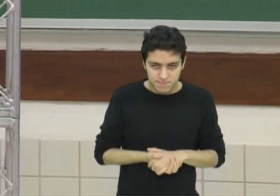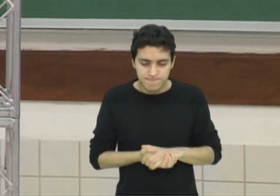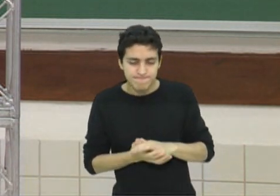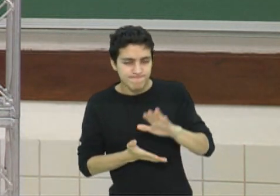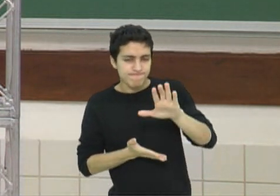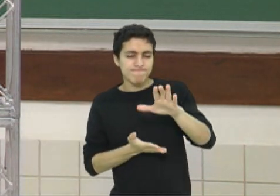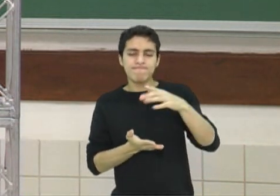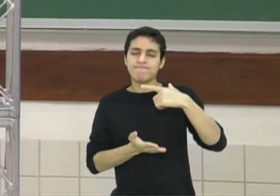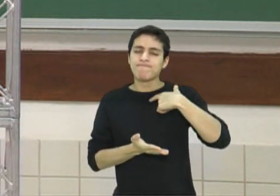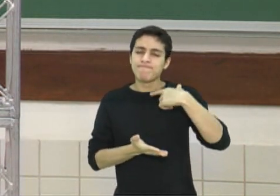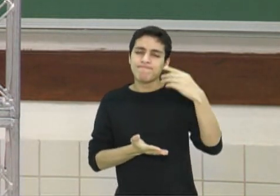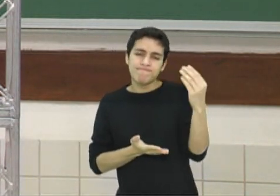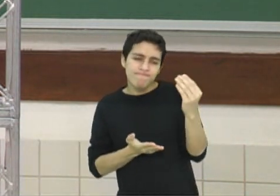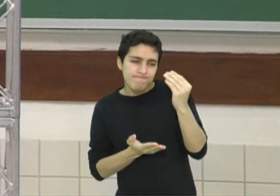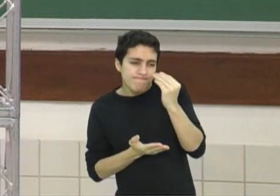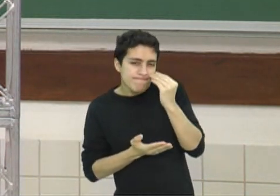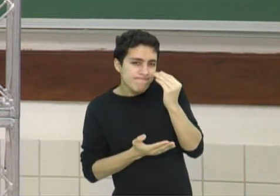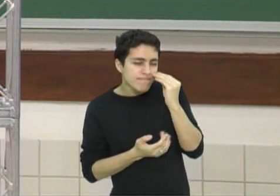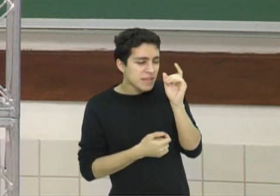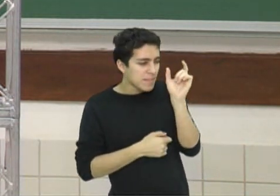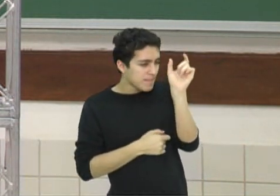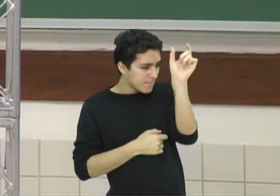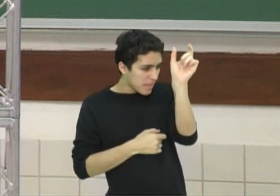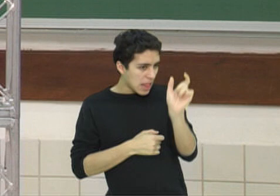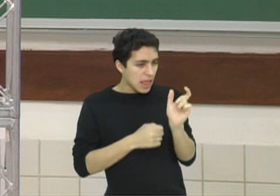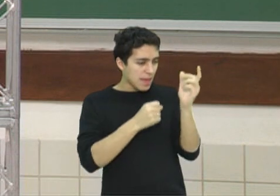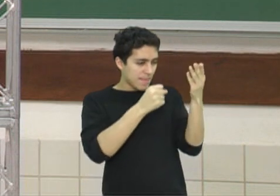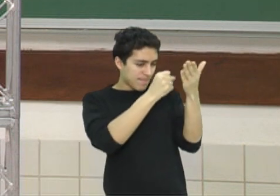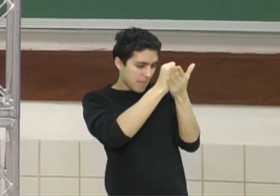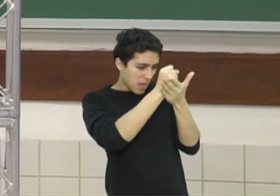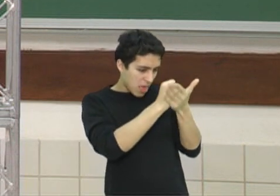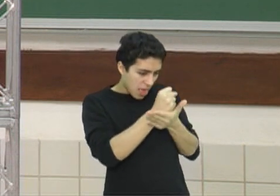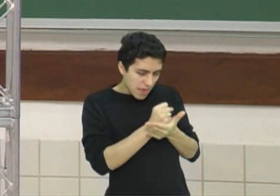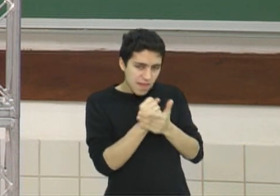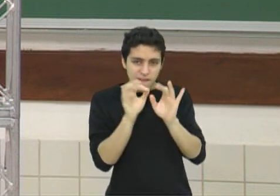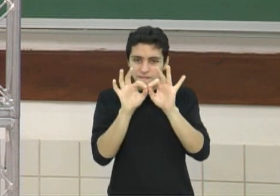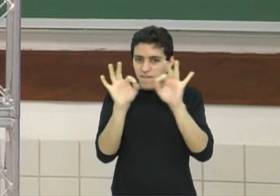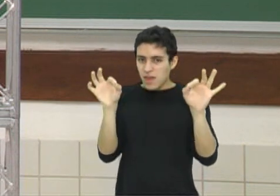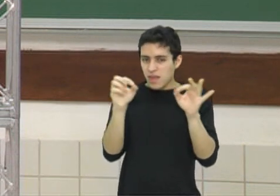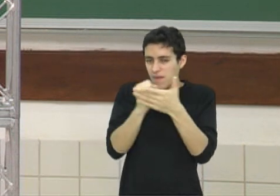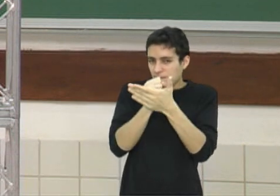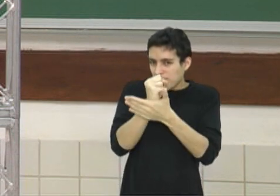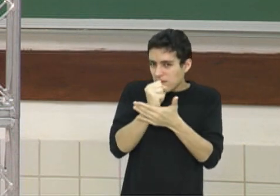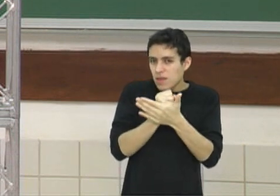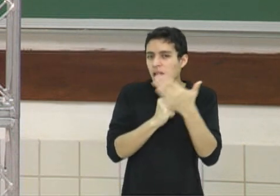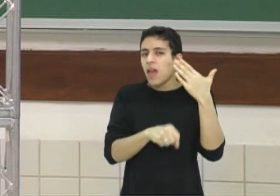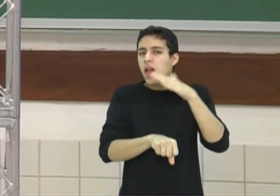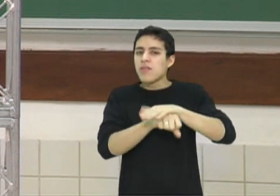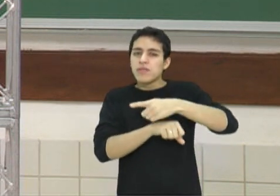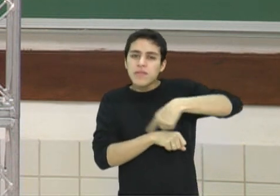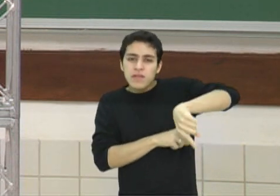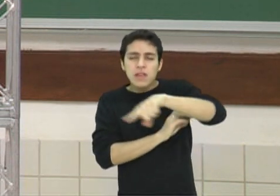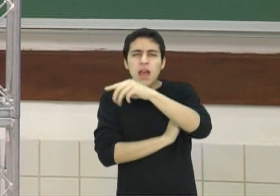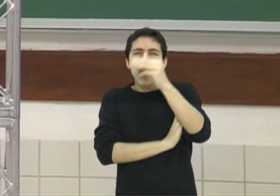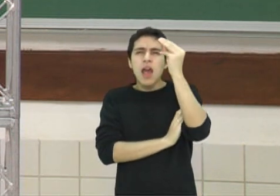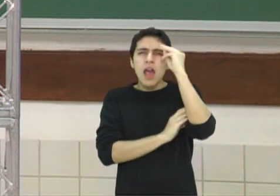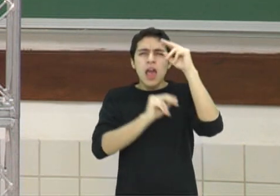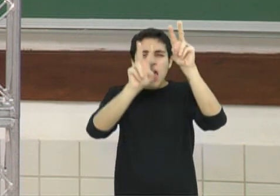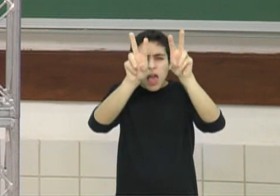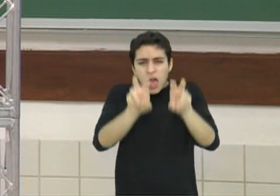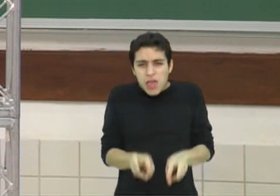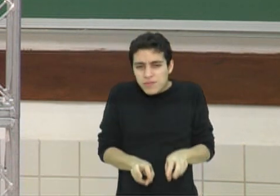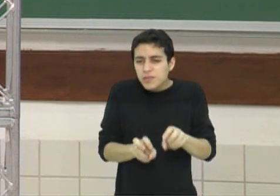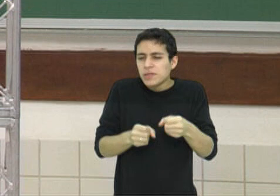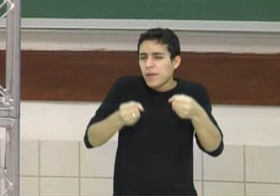tentar programar palavras básicas, frases básicas para ajudar a memorização de todo o assunto que a gente